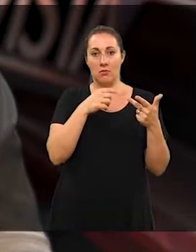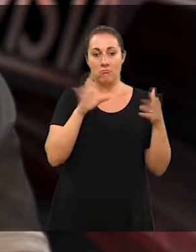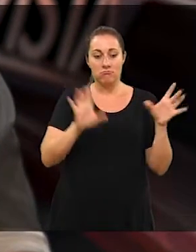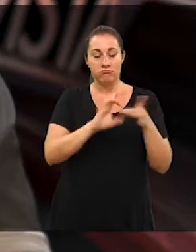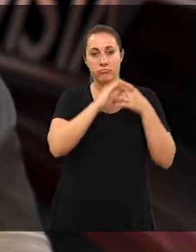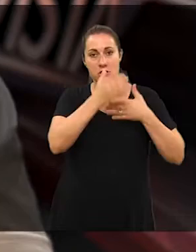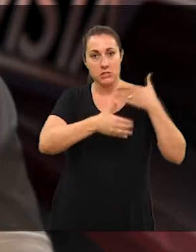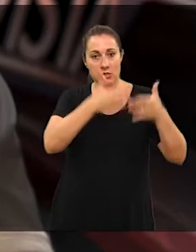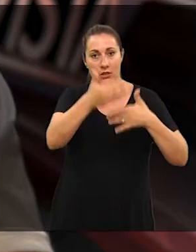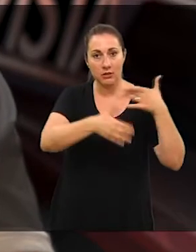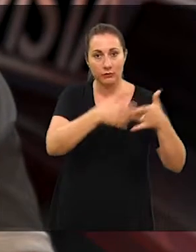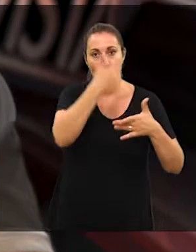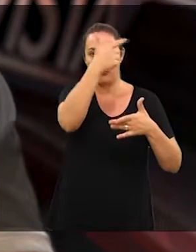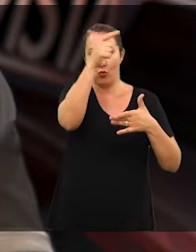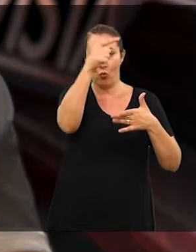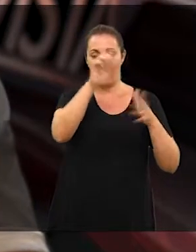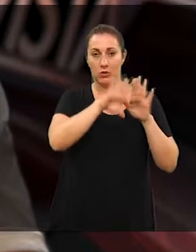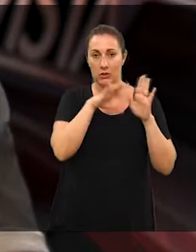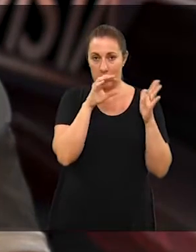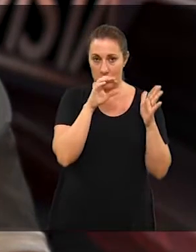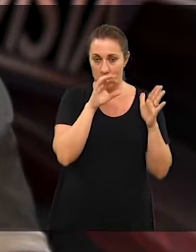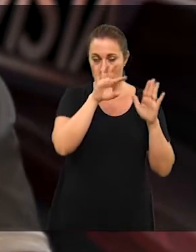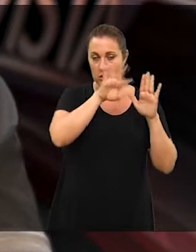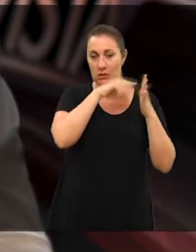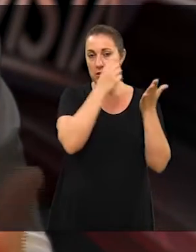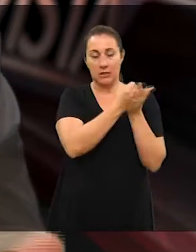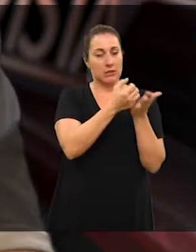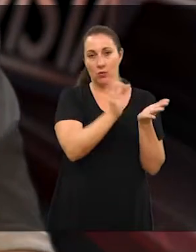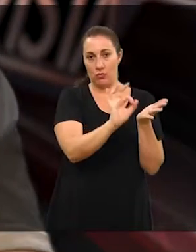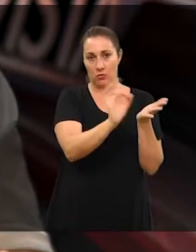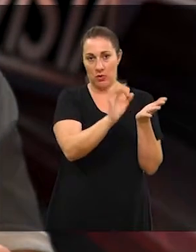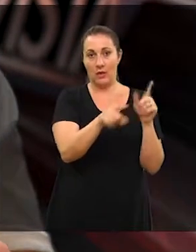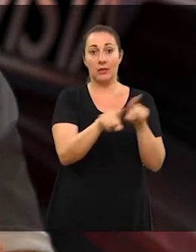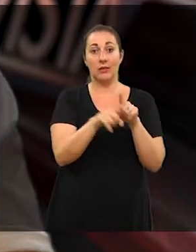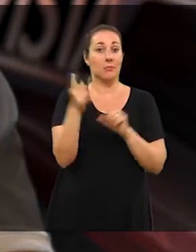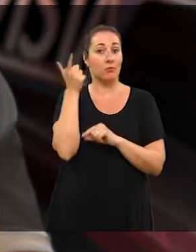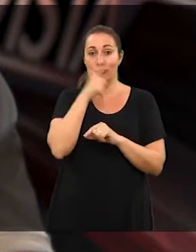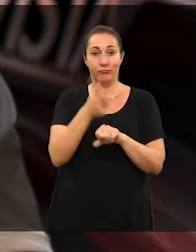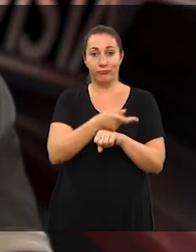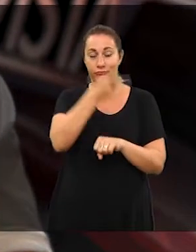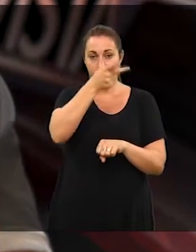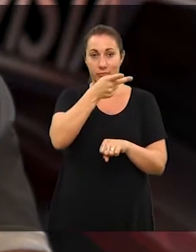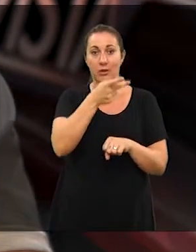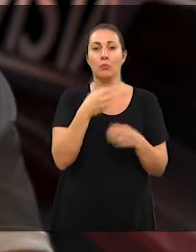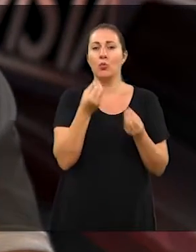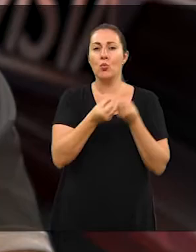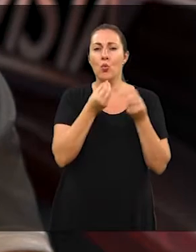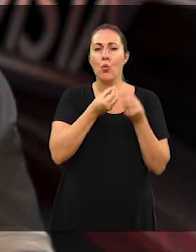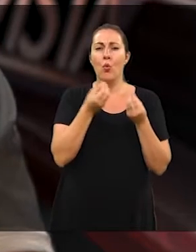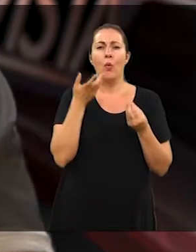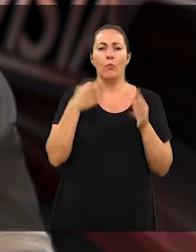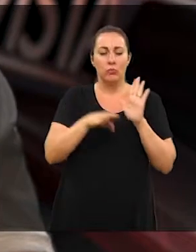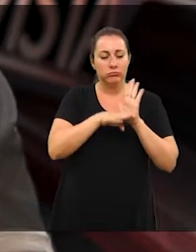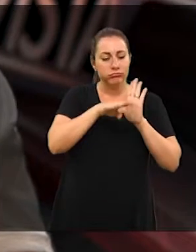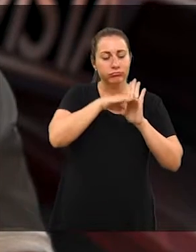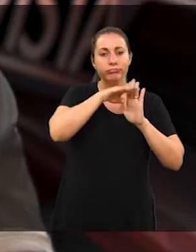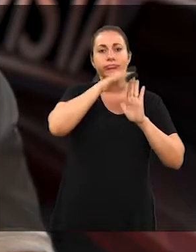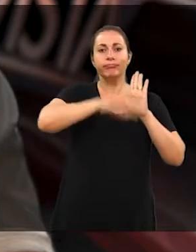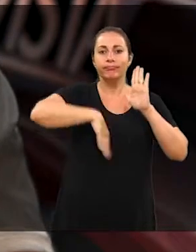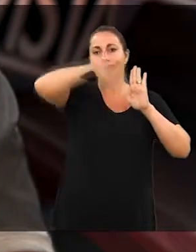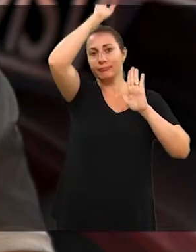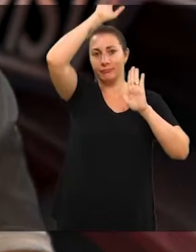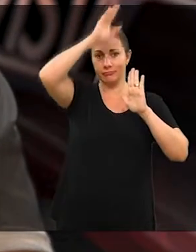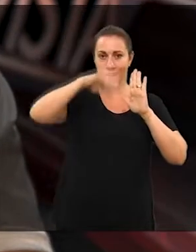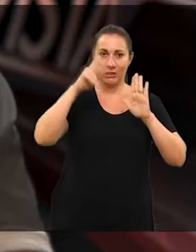para desenvolver os demais, os que não se inscreveram e os que não foram premiados, né, para que eles possam elevar o nível também de